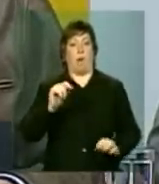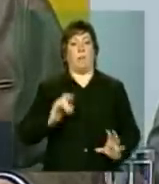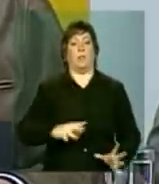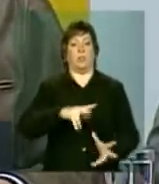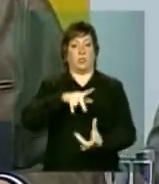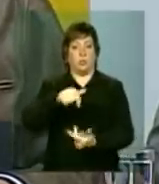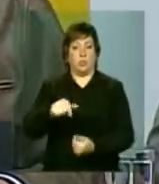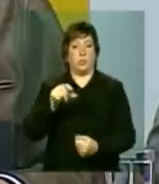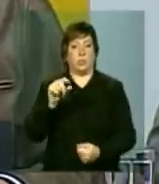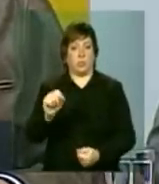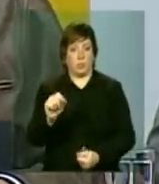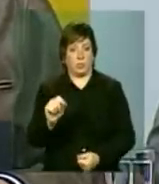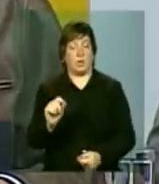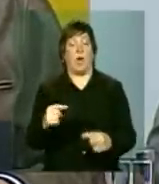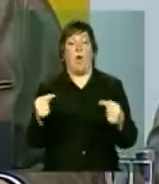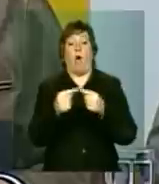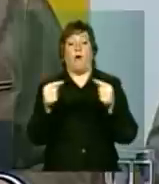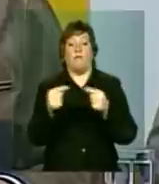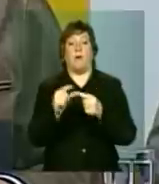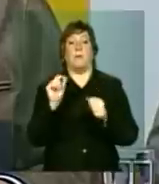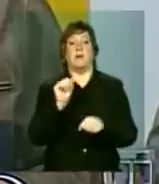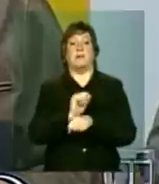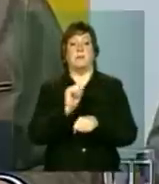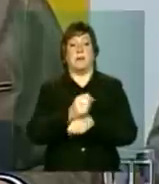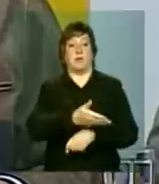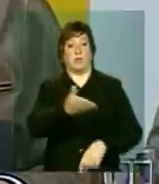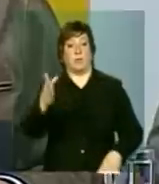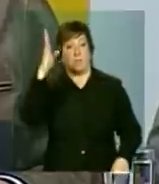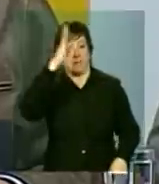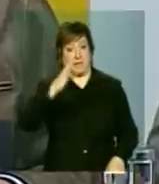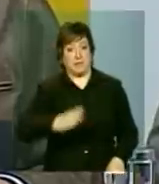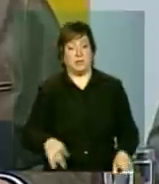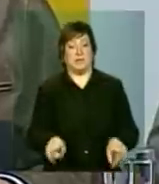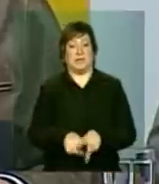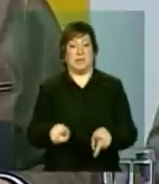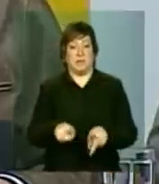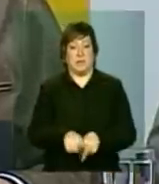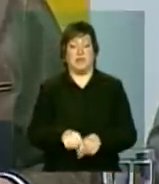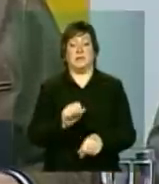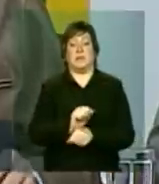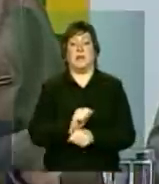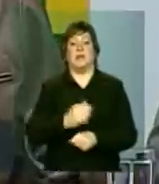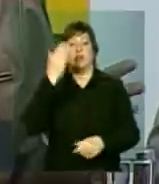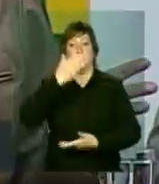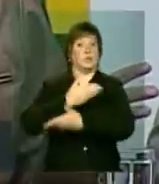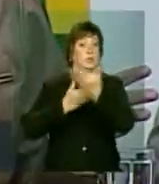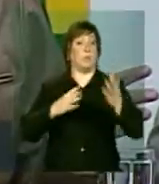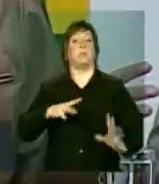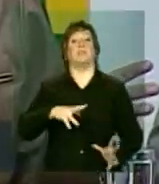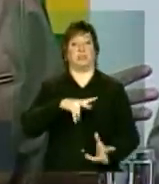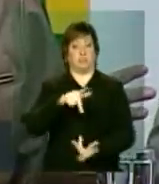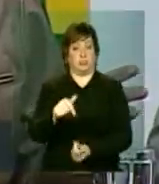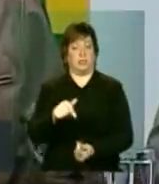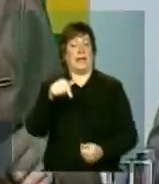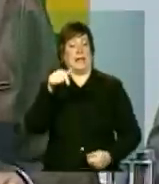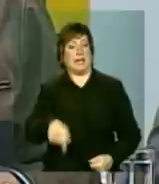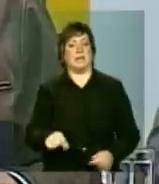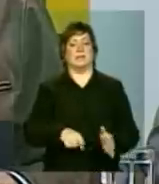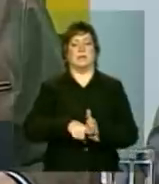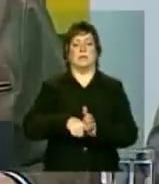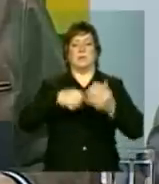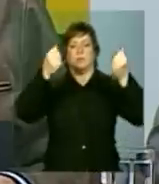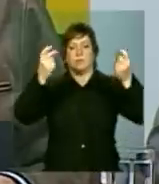altura das expectativas do Brasil e das expectativas do mundo esse balanço que